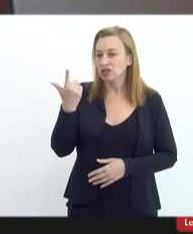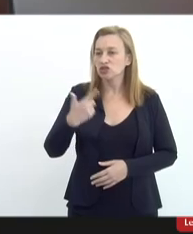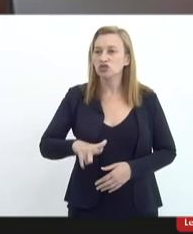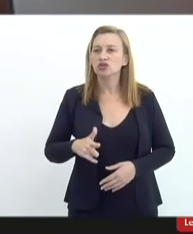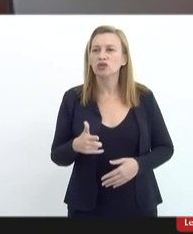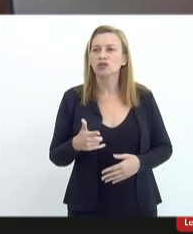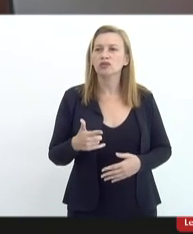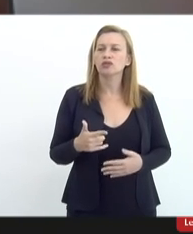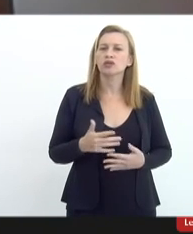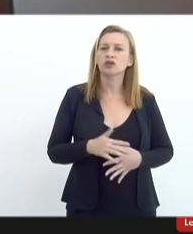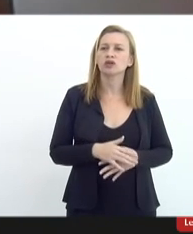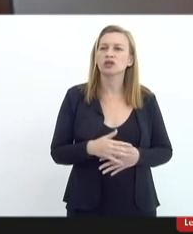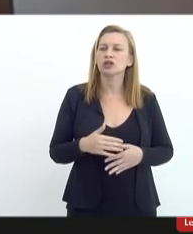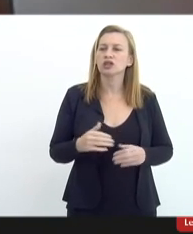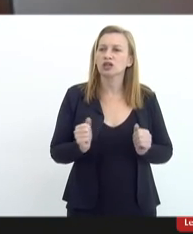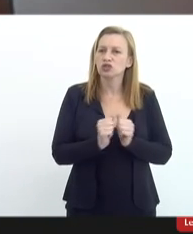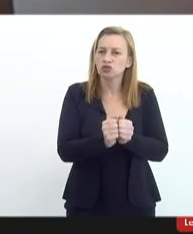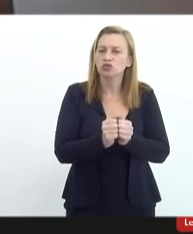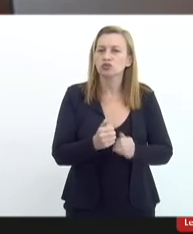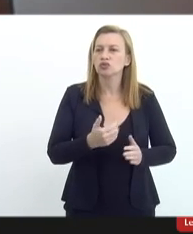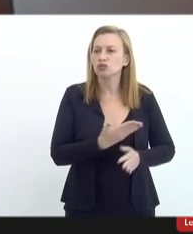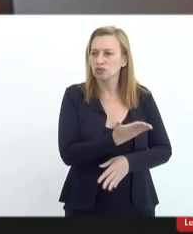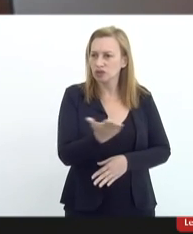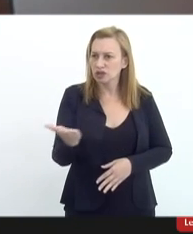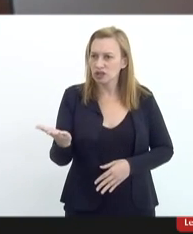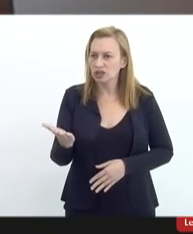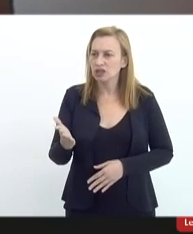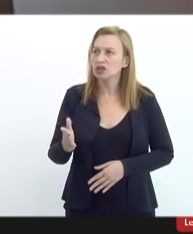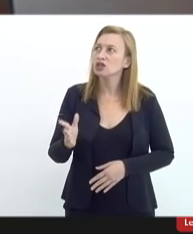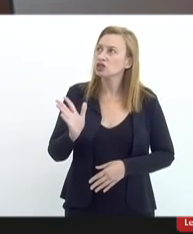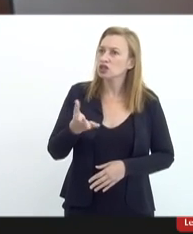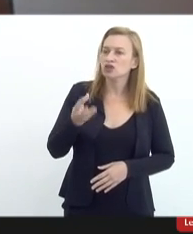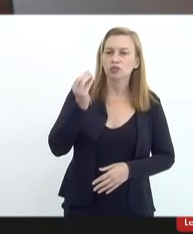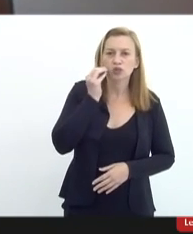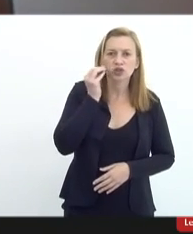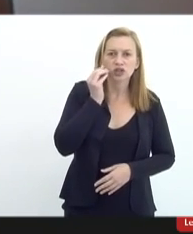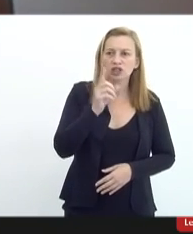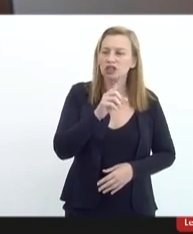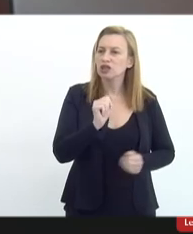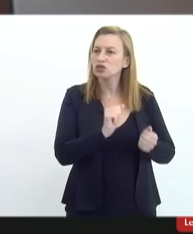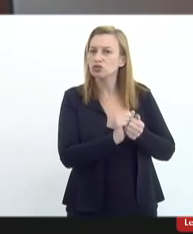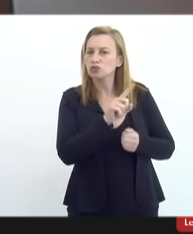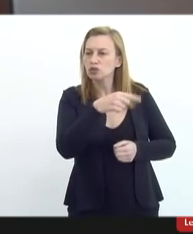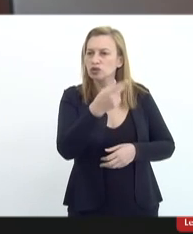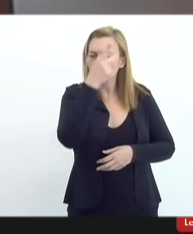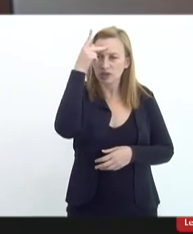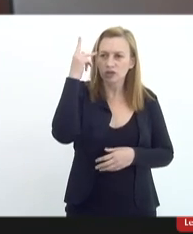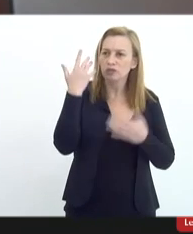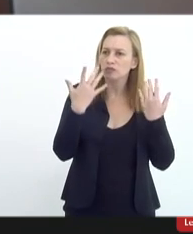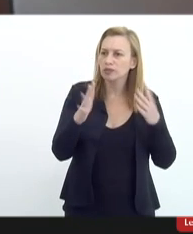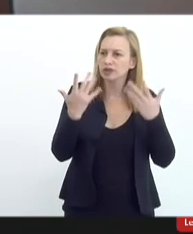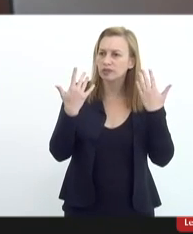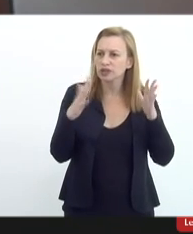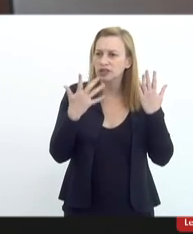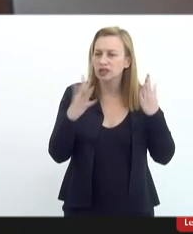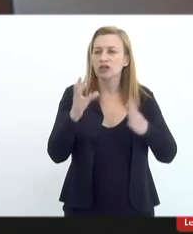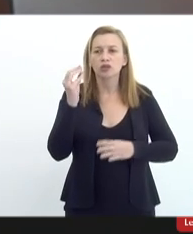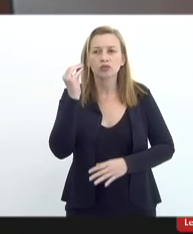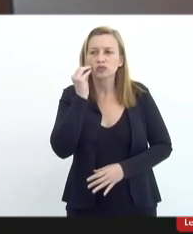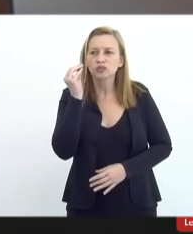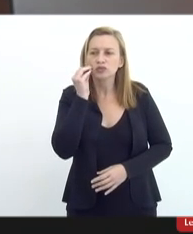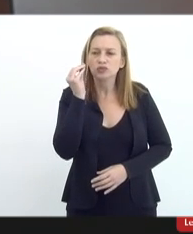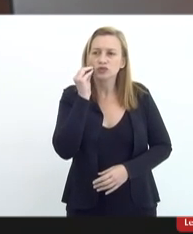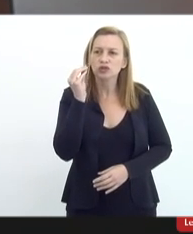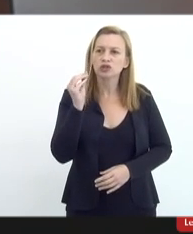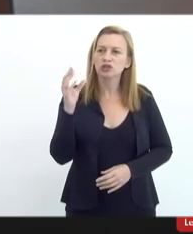uma vez com todos vocês aqui, alguns já tive em outras oportunidades. saudar a